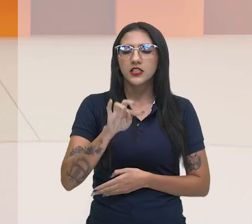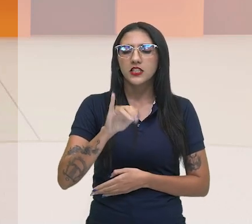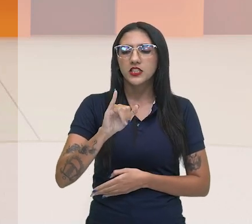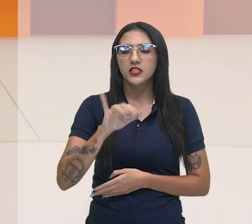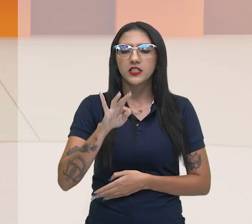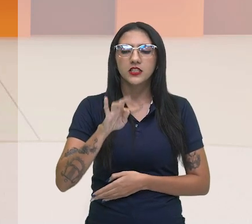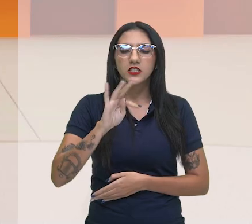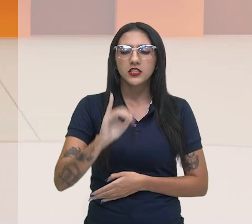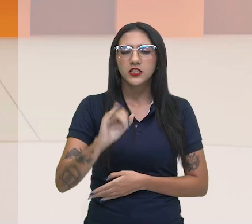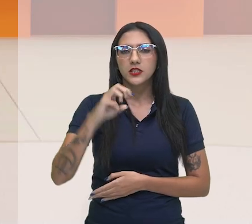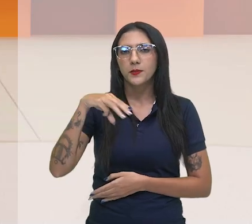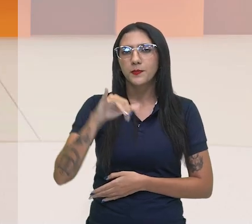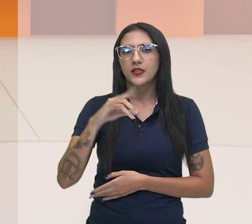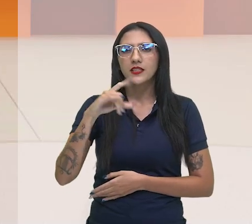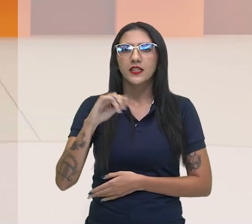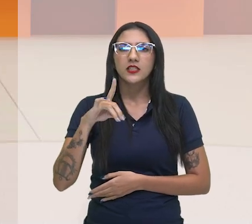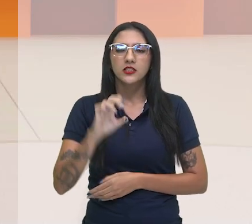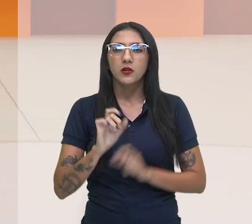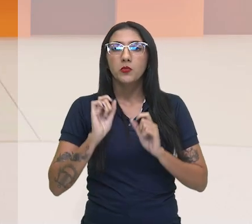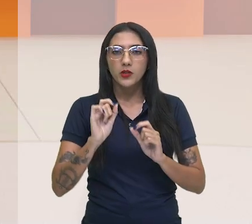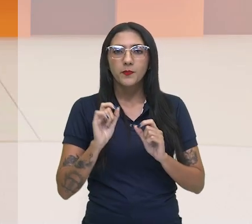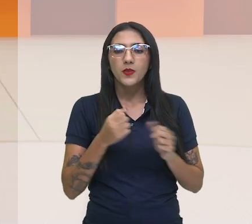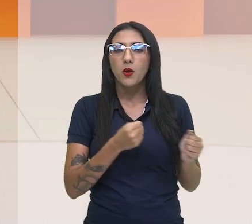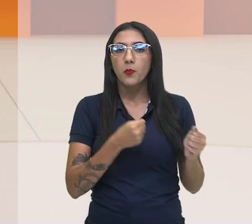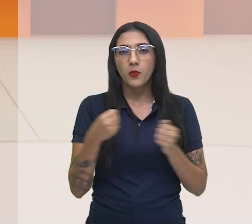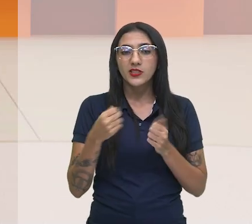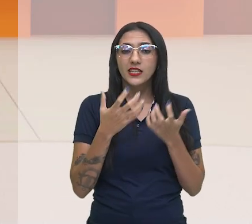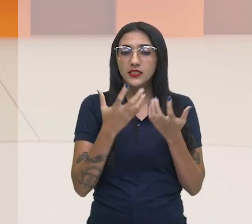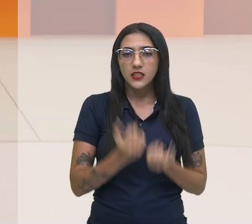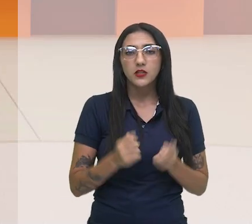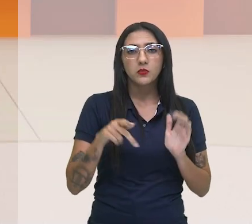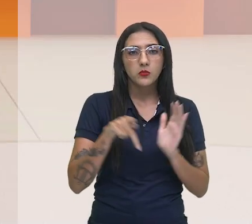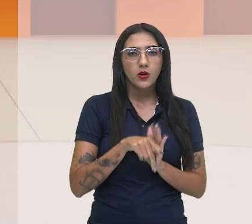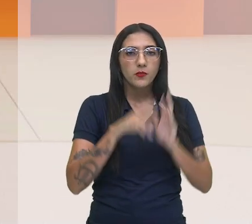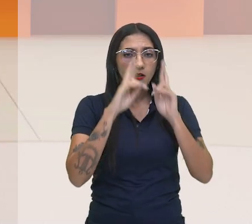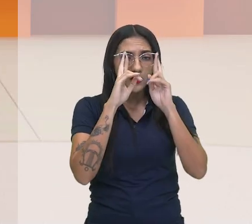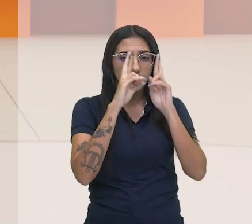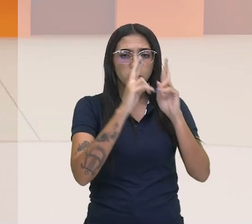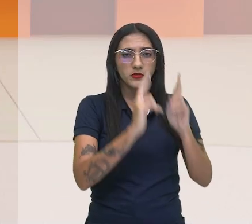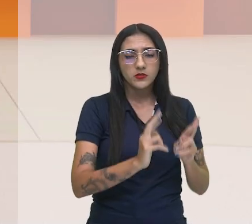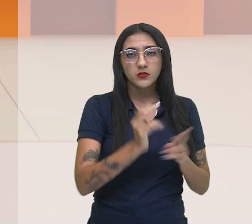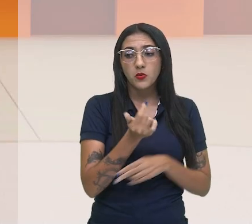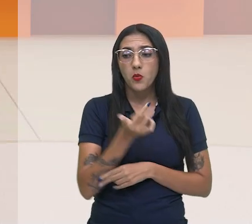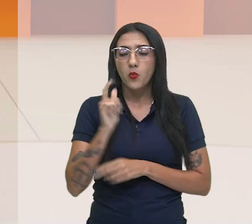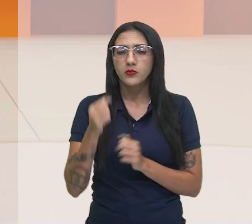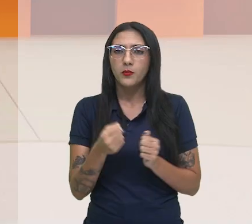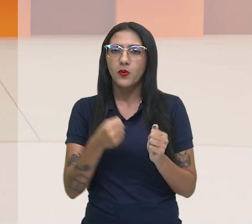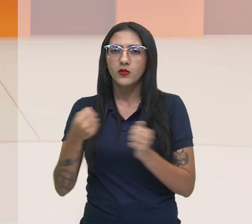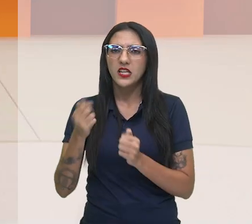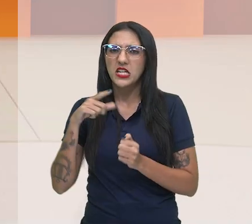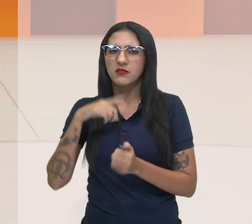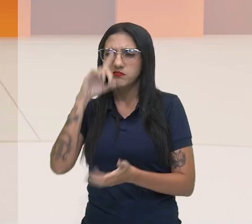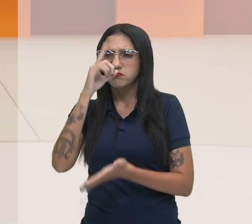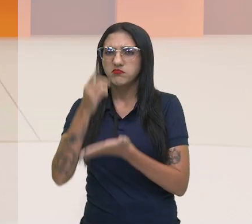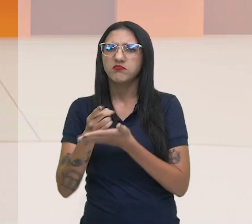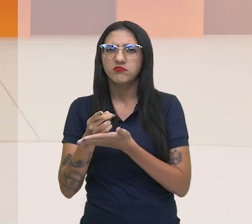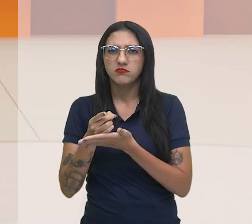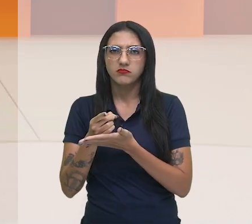que diferencia o poder aceito, respeitado, do poder que é imposto pela